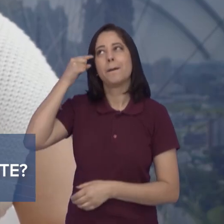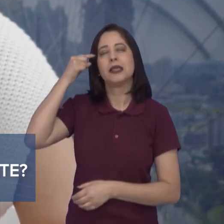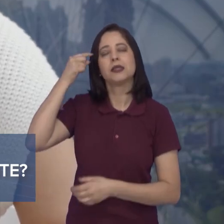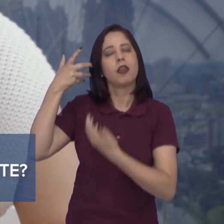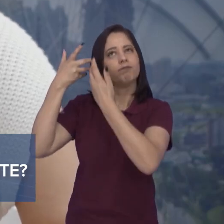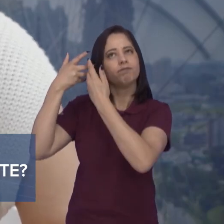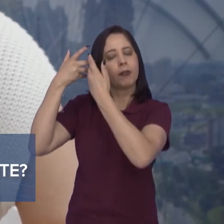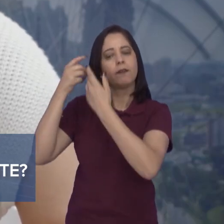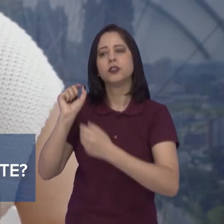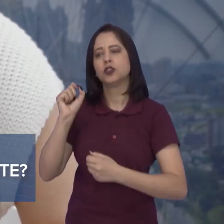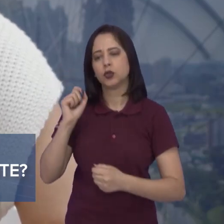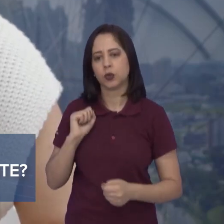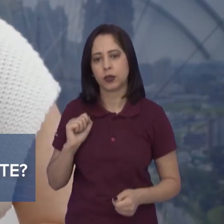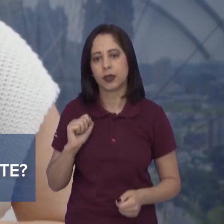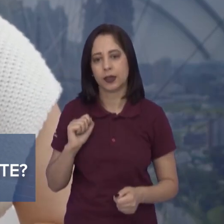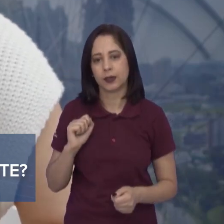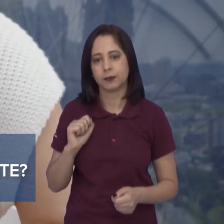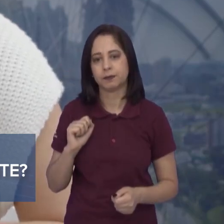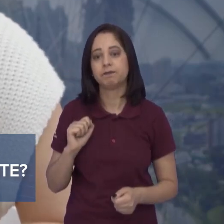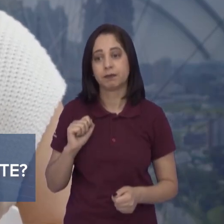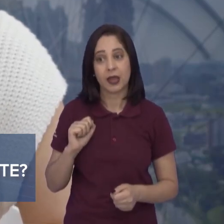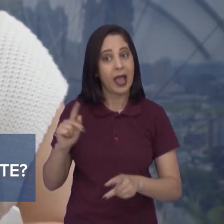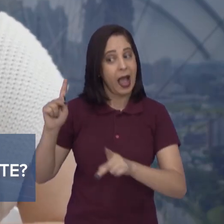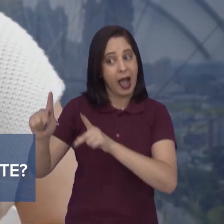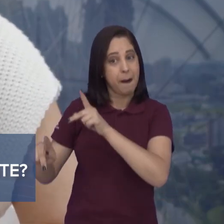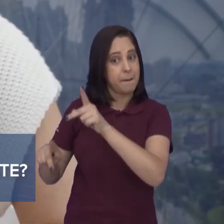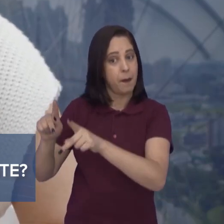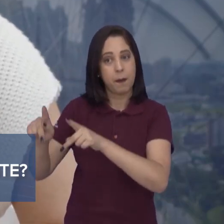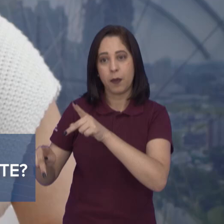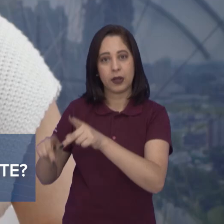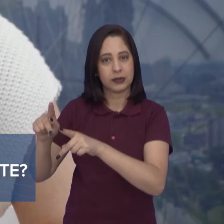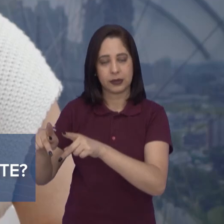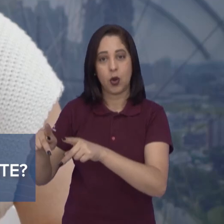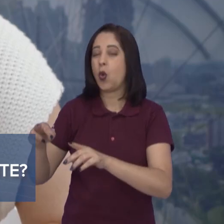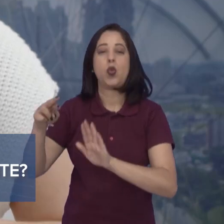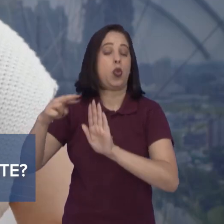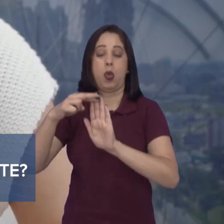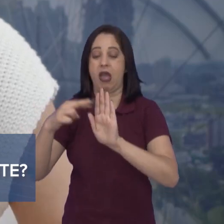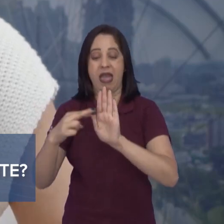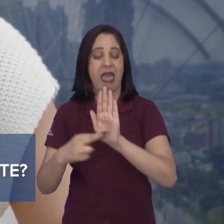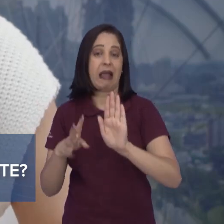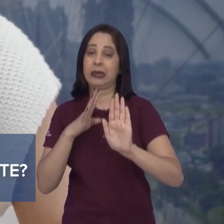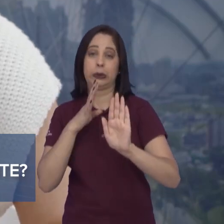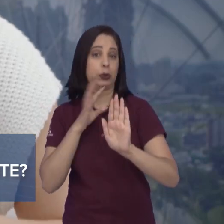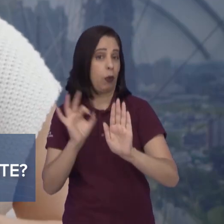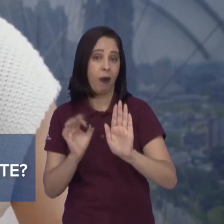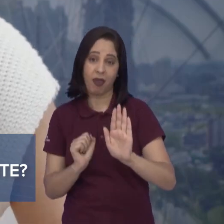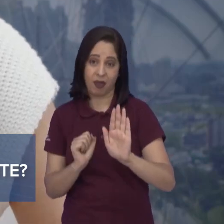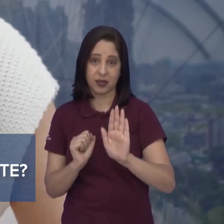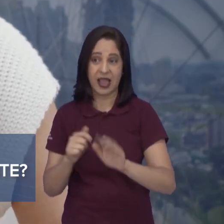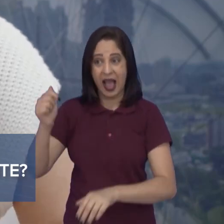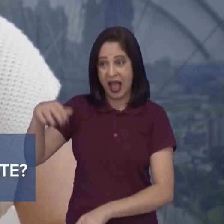trouxe, é muito também a questão de conhecimento da população em relação às normas urbanas. A gente não tem uma cultura dentro do